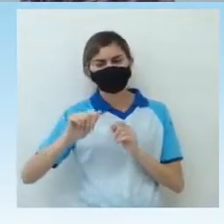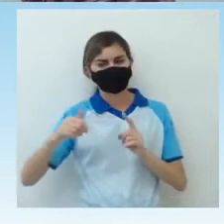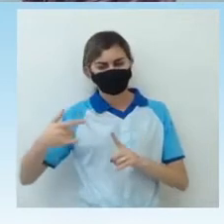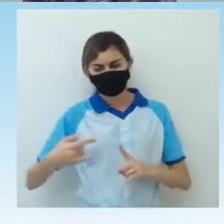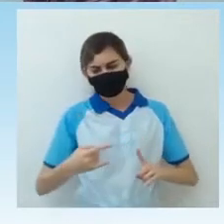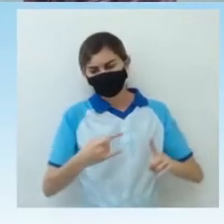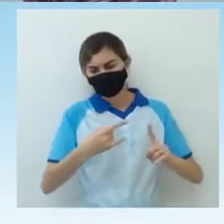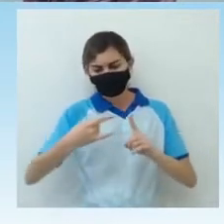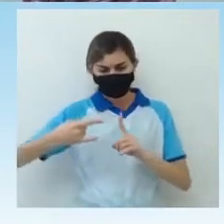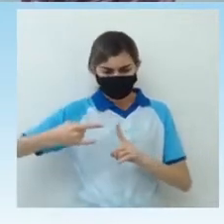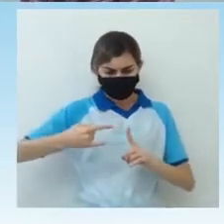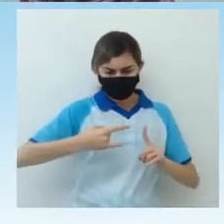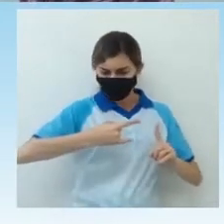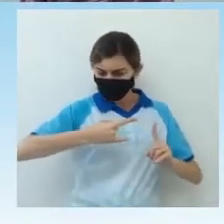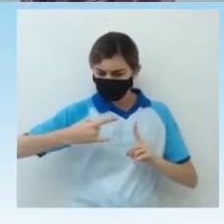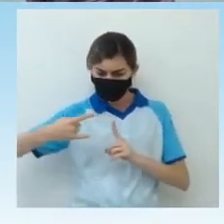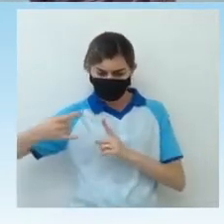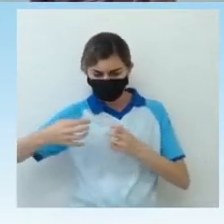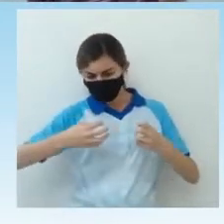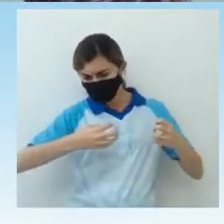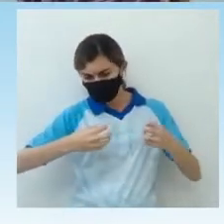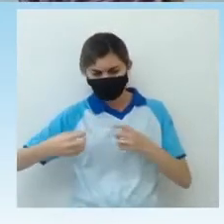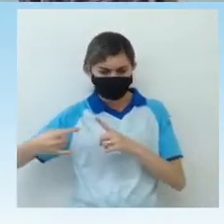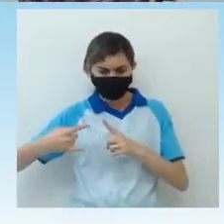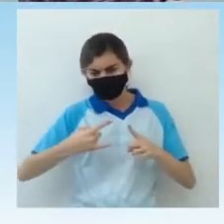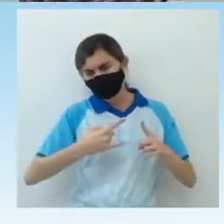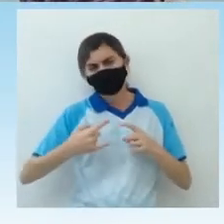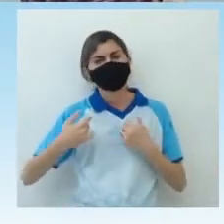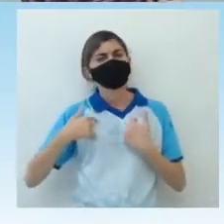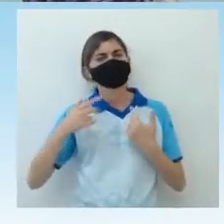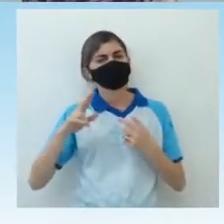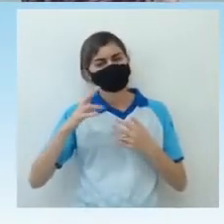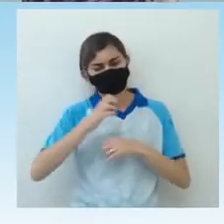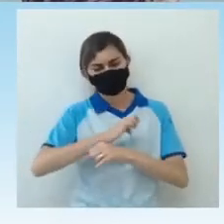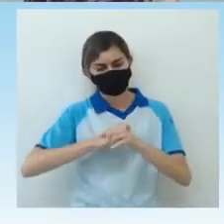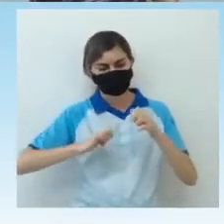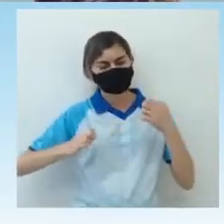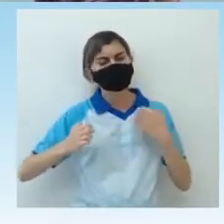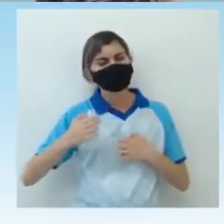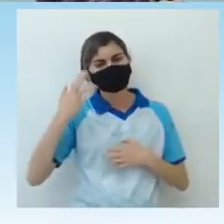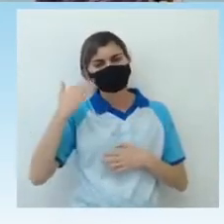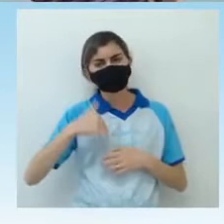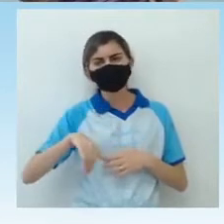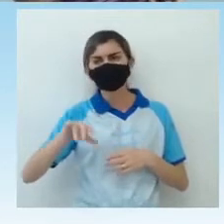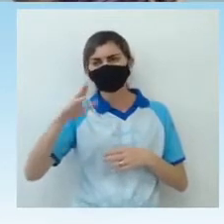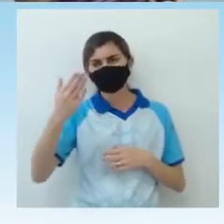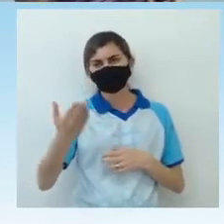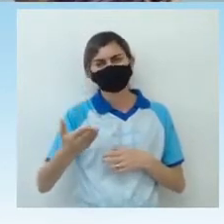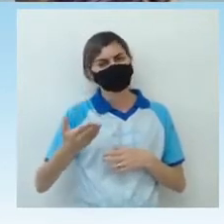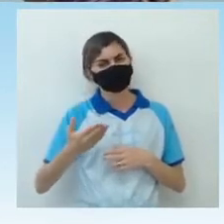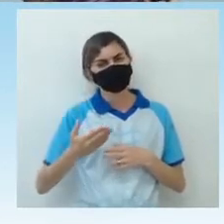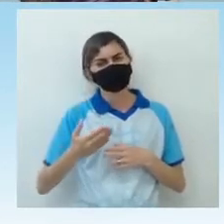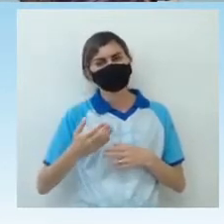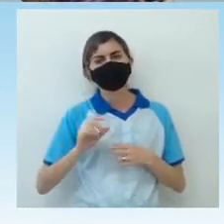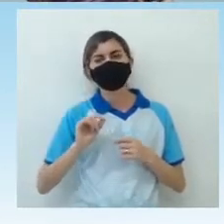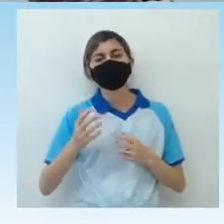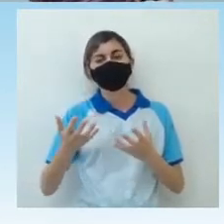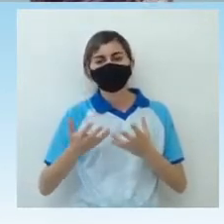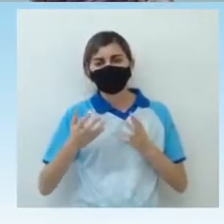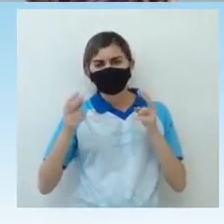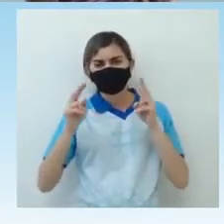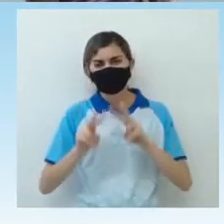sabe do que os ímãs fazem nesses fluxos dos elétrons e o que ele quer é o efeito disso. O que ele quer